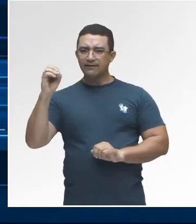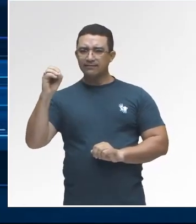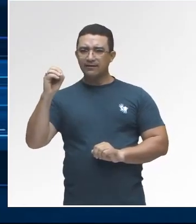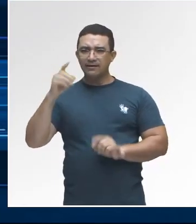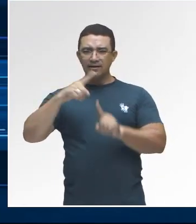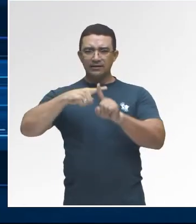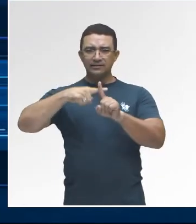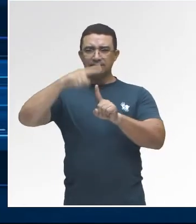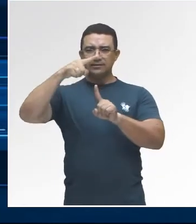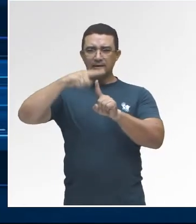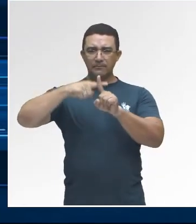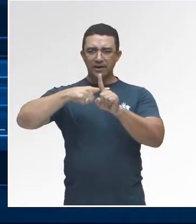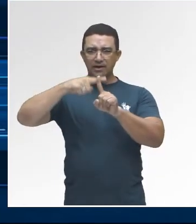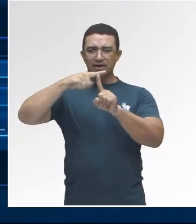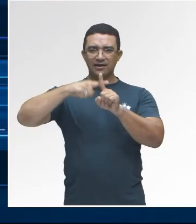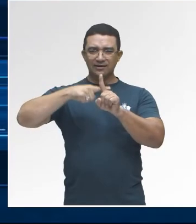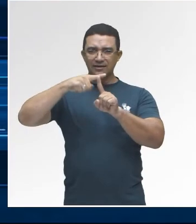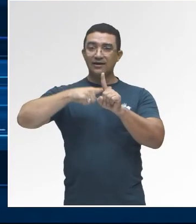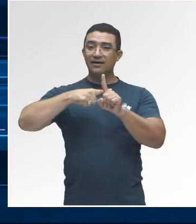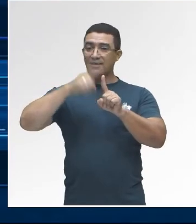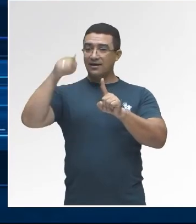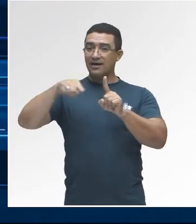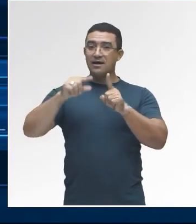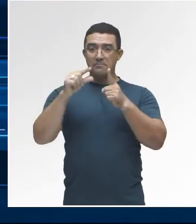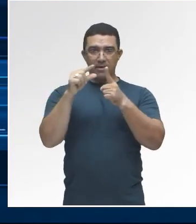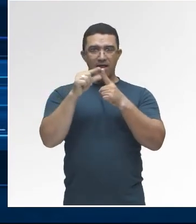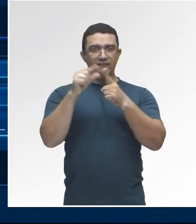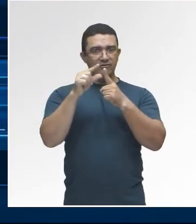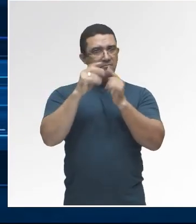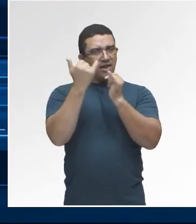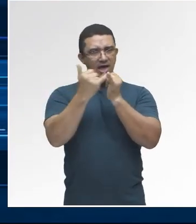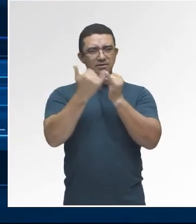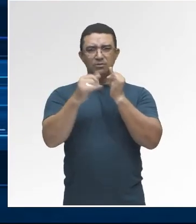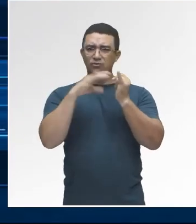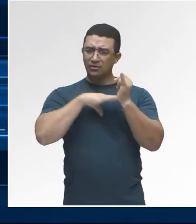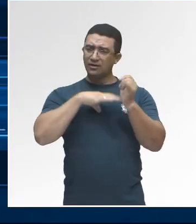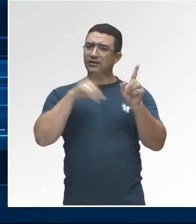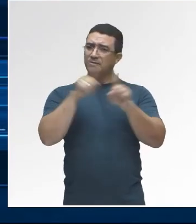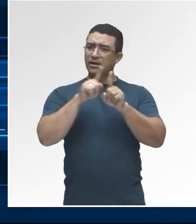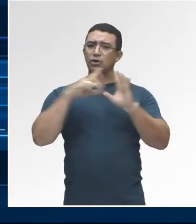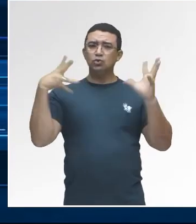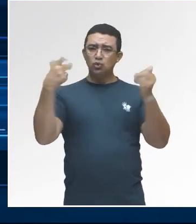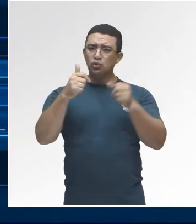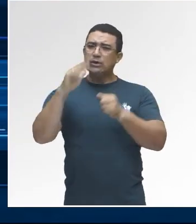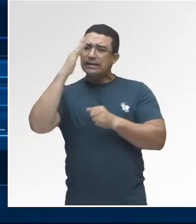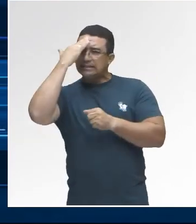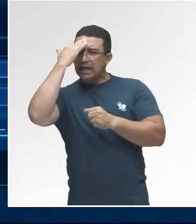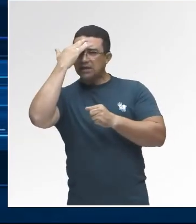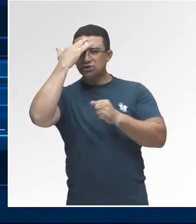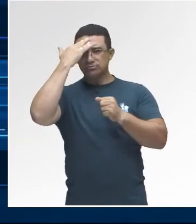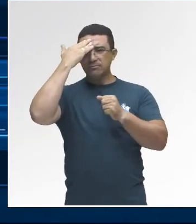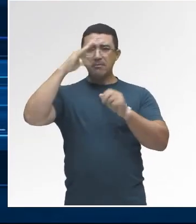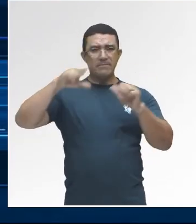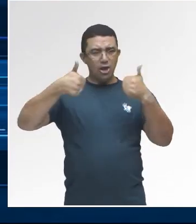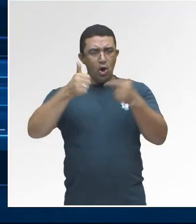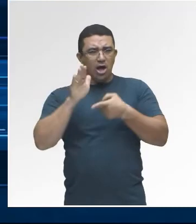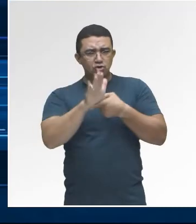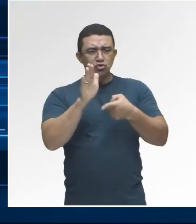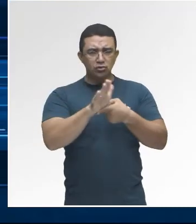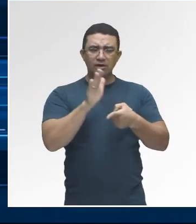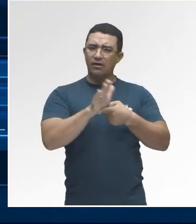ou temperature, que é uma palavra cognata. Tudo isso ajuda você a compreender esse texto, mesmo que você não saiba